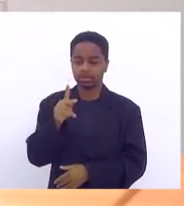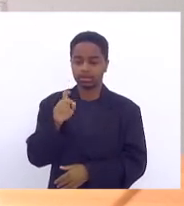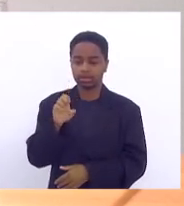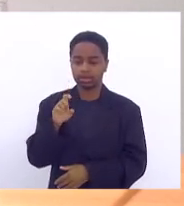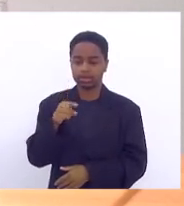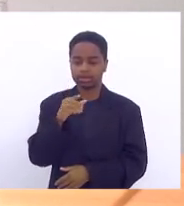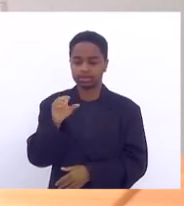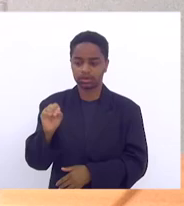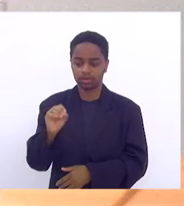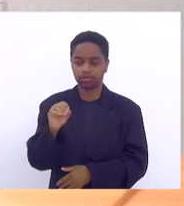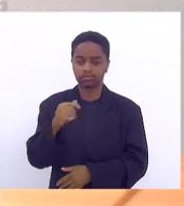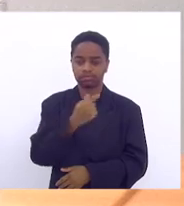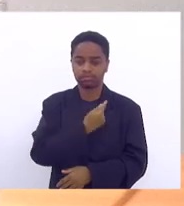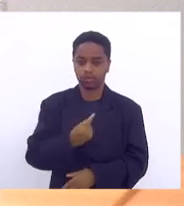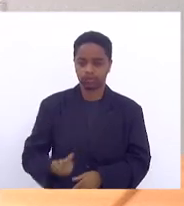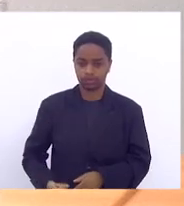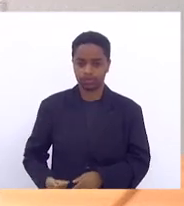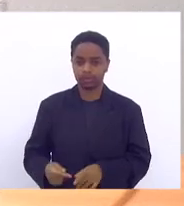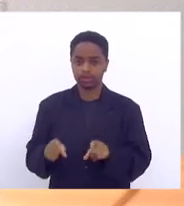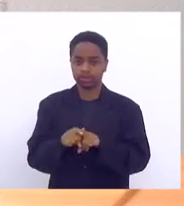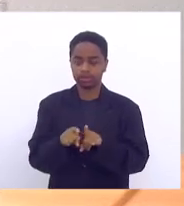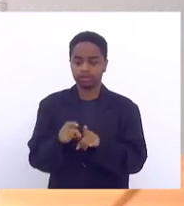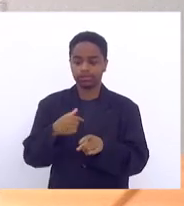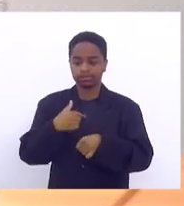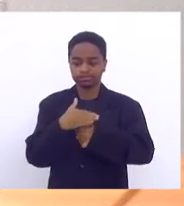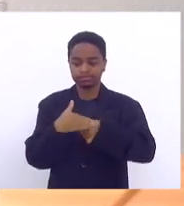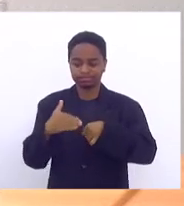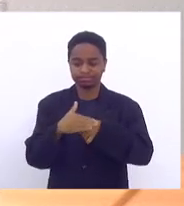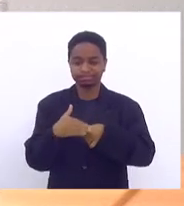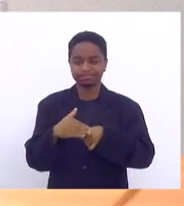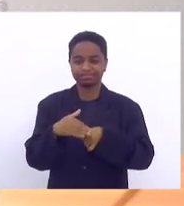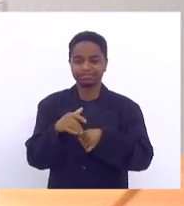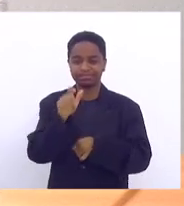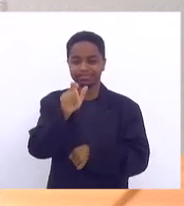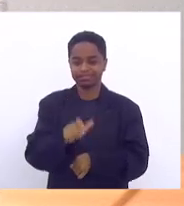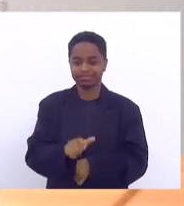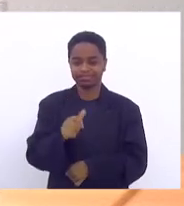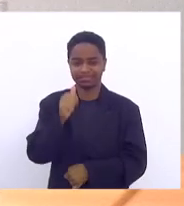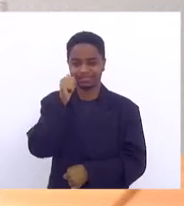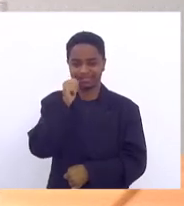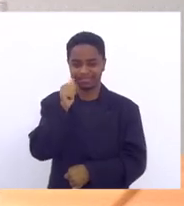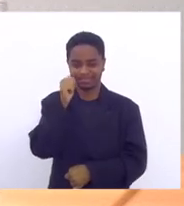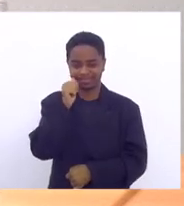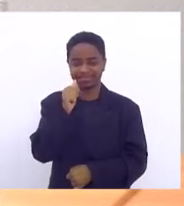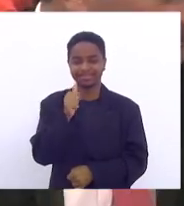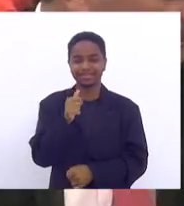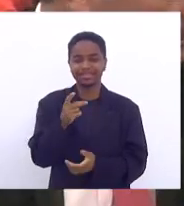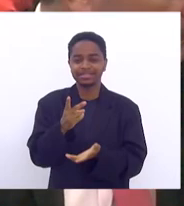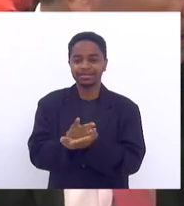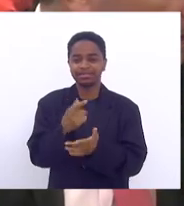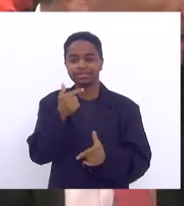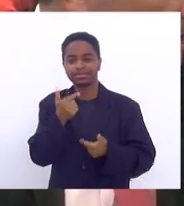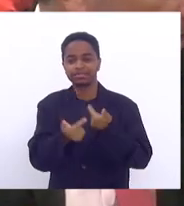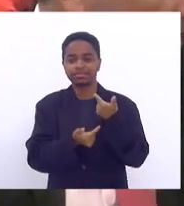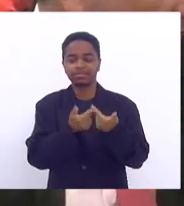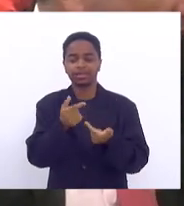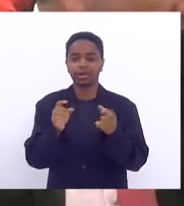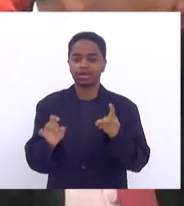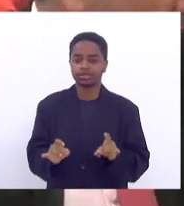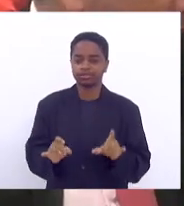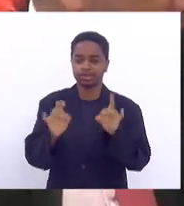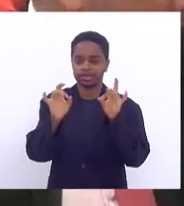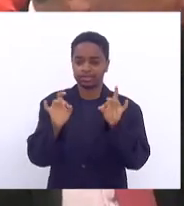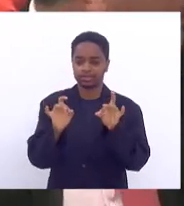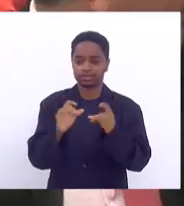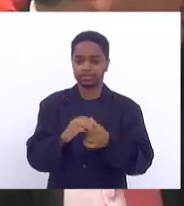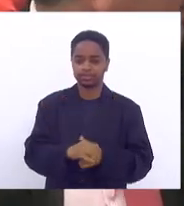me apeguei com muito carinho a essa mulher ilustre e que sempre desenvolveu um trabalho especial